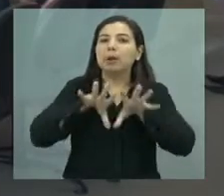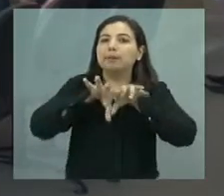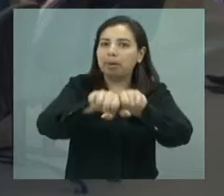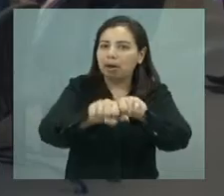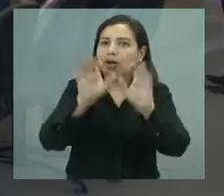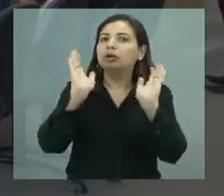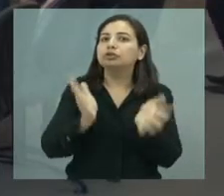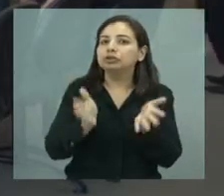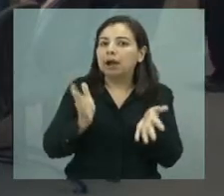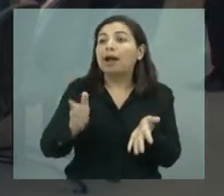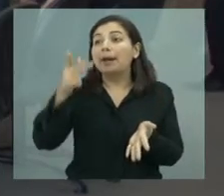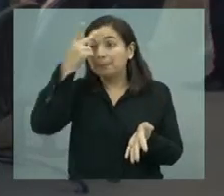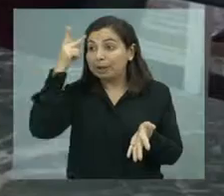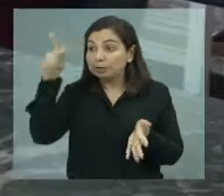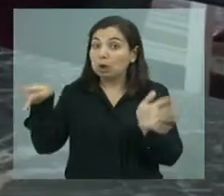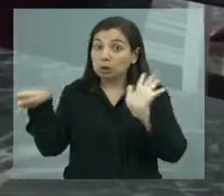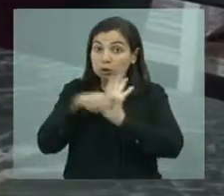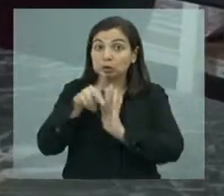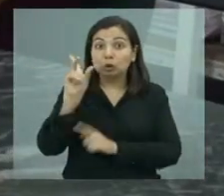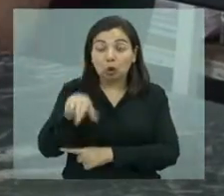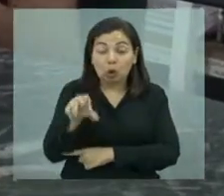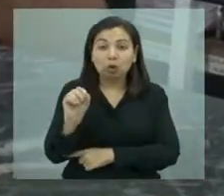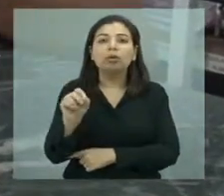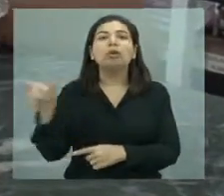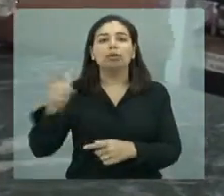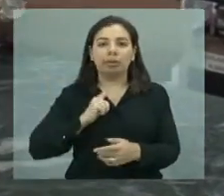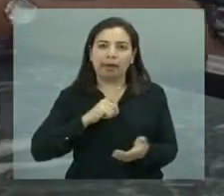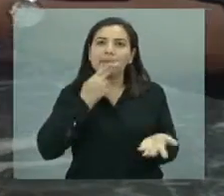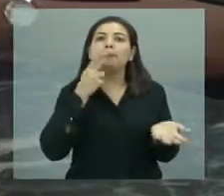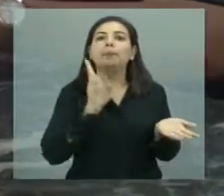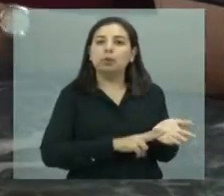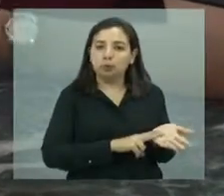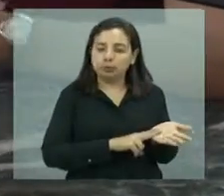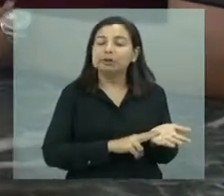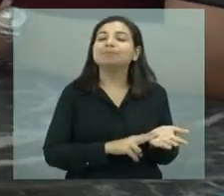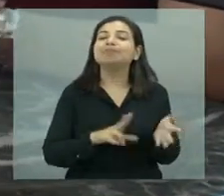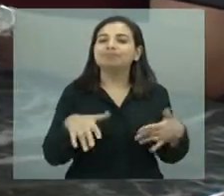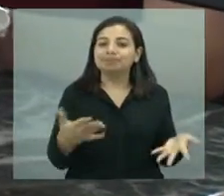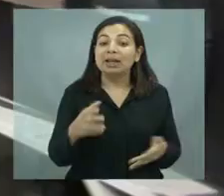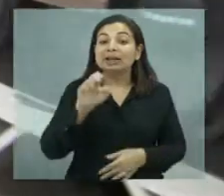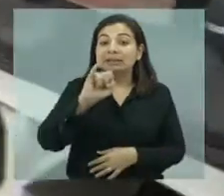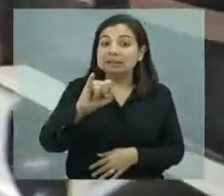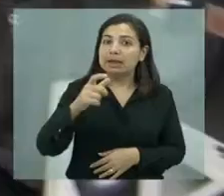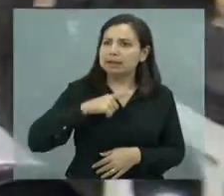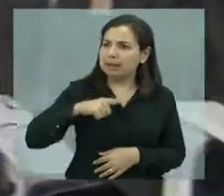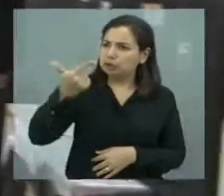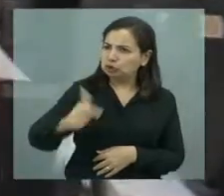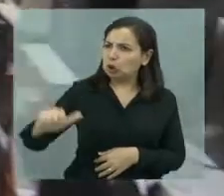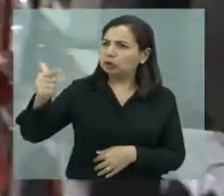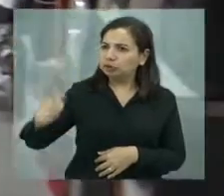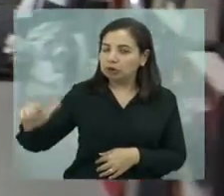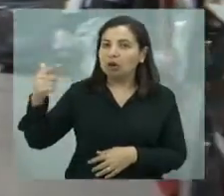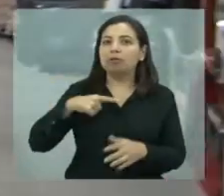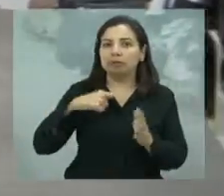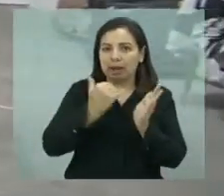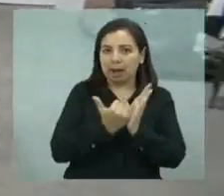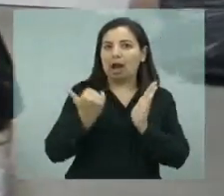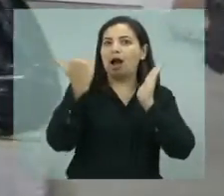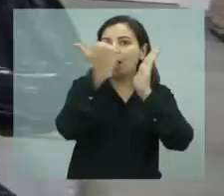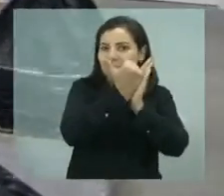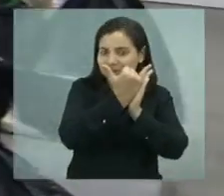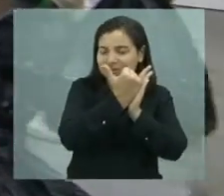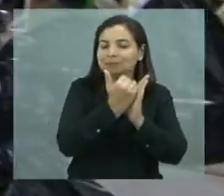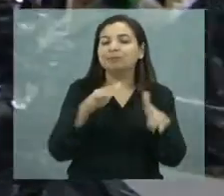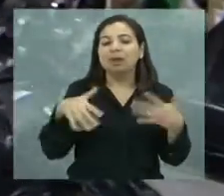os donos pagam multa, que pode ser ainda mais rigorosa se forem reincidentes. O trabalho é feito pela Agência